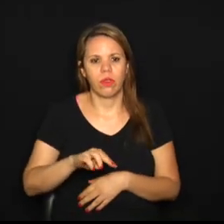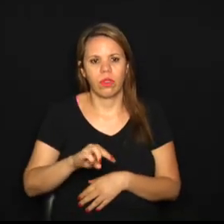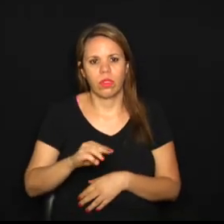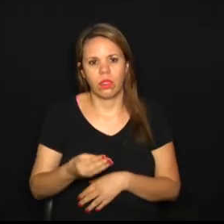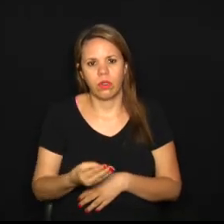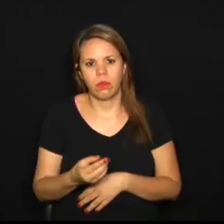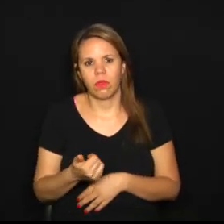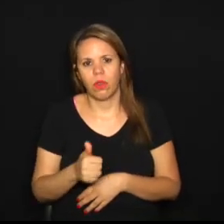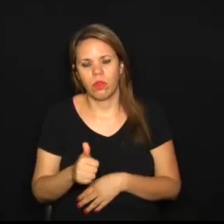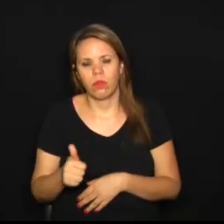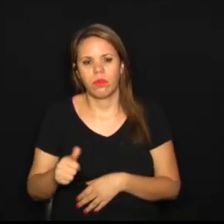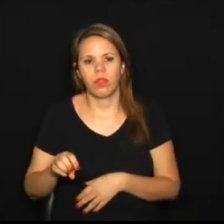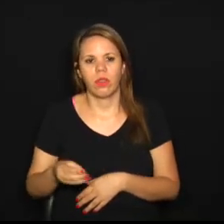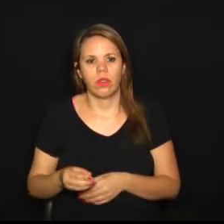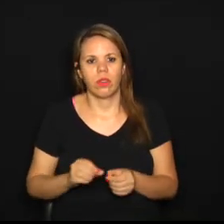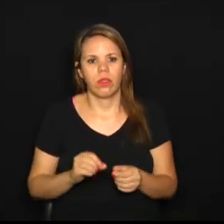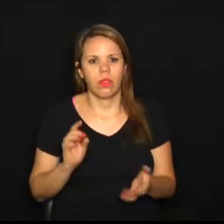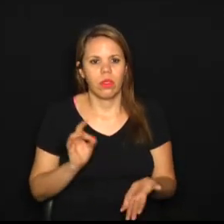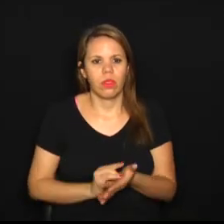5.211.000.000. Realizou